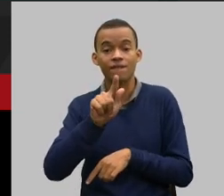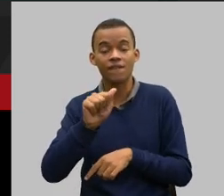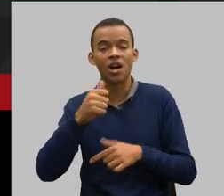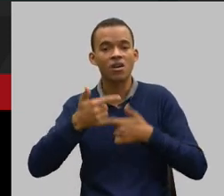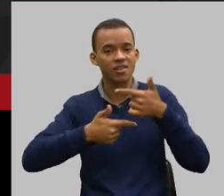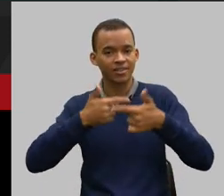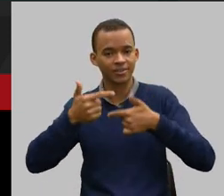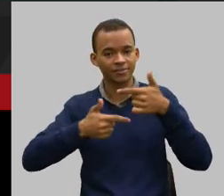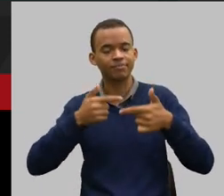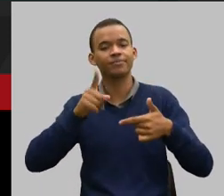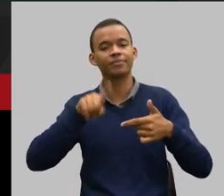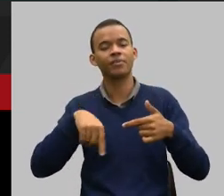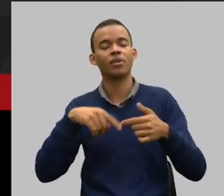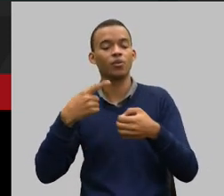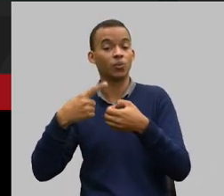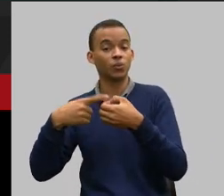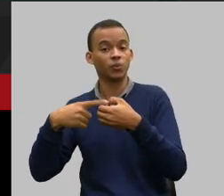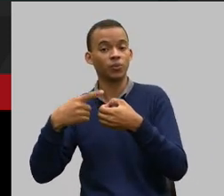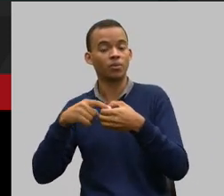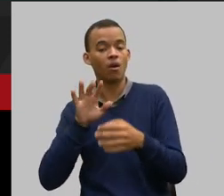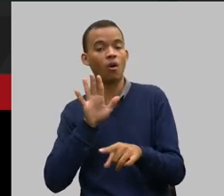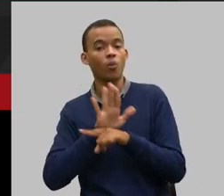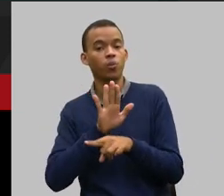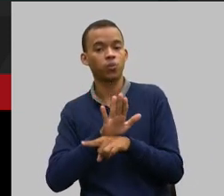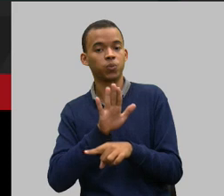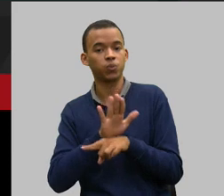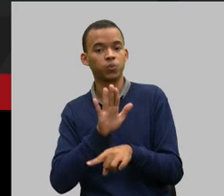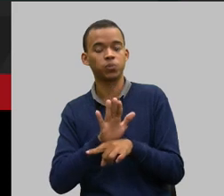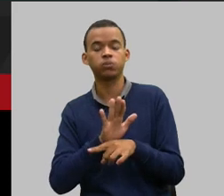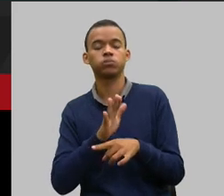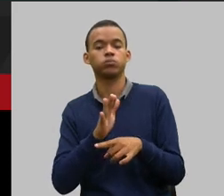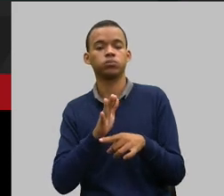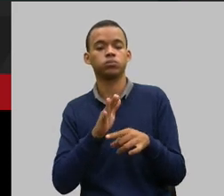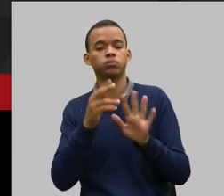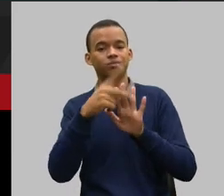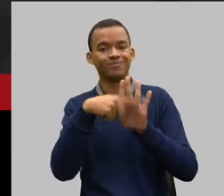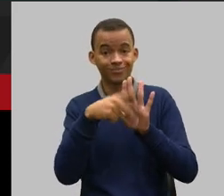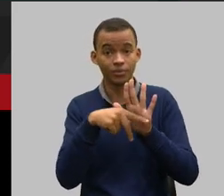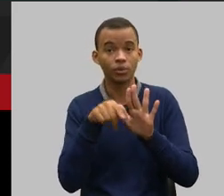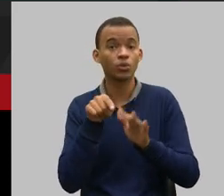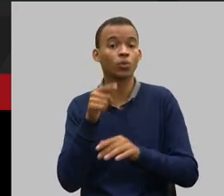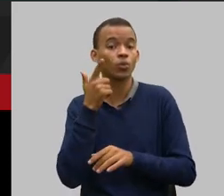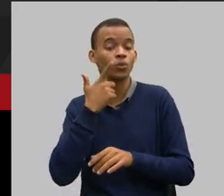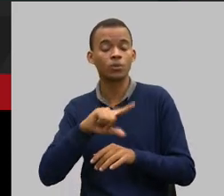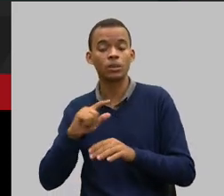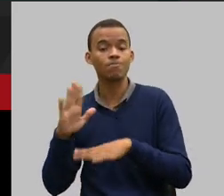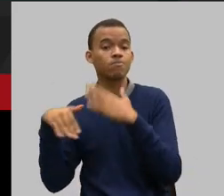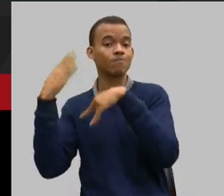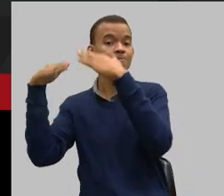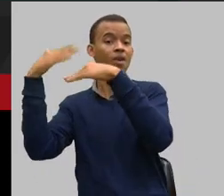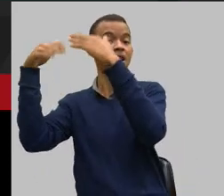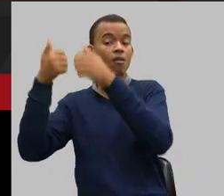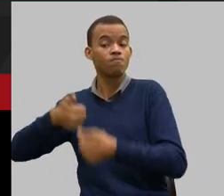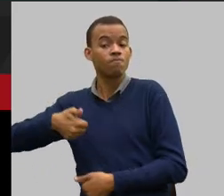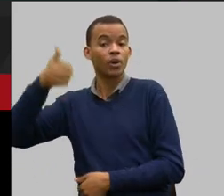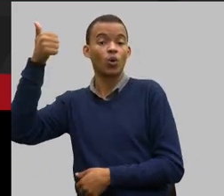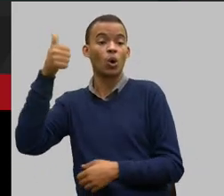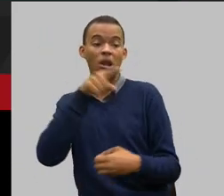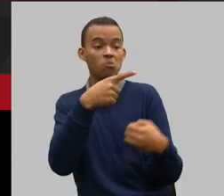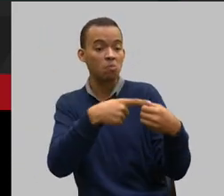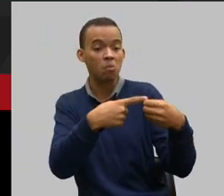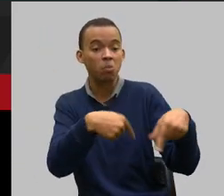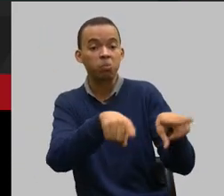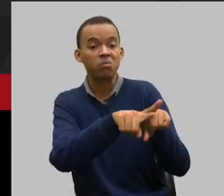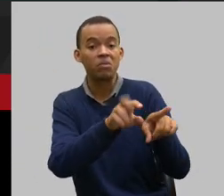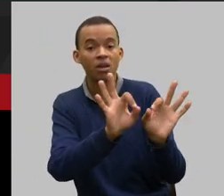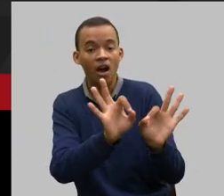Minas livre está muito maior em relação aos municípios que não aderiram então eu costumo